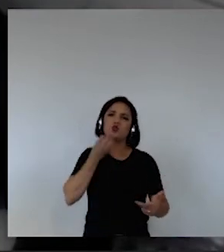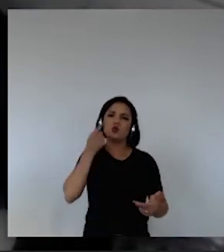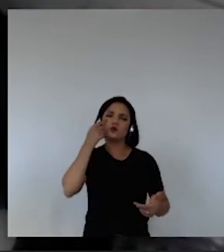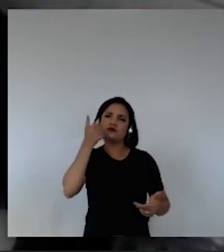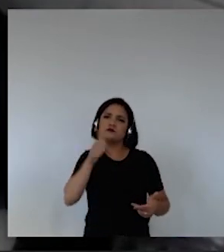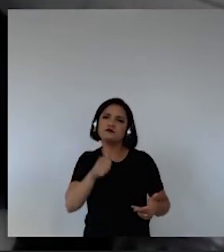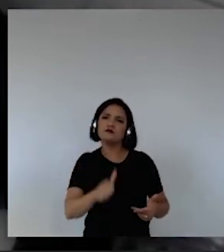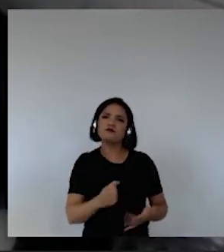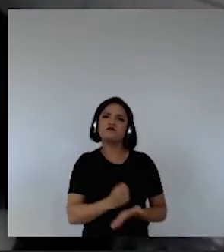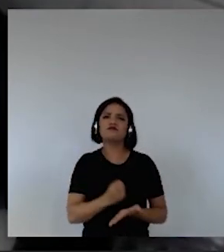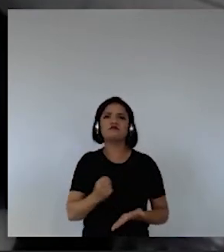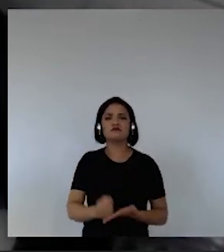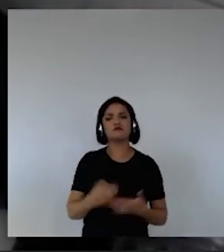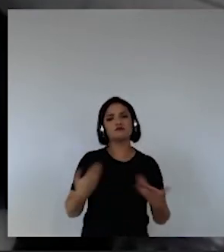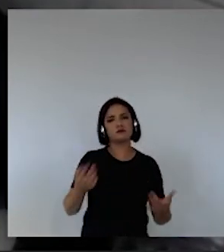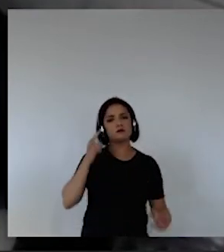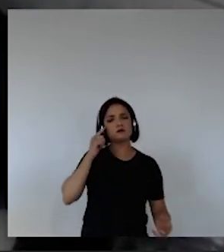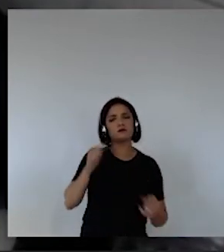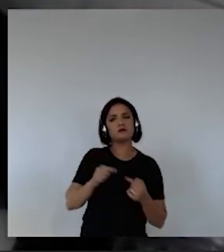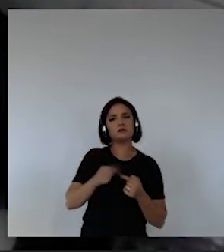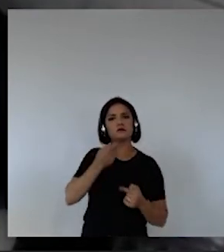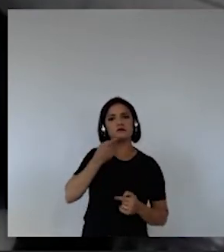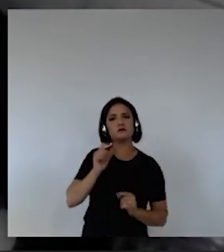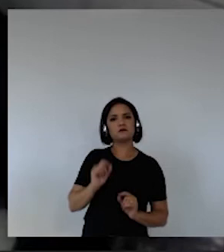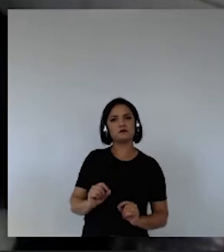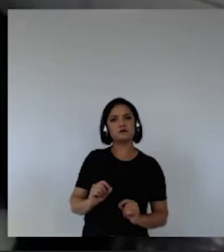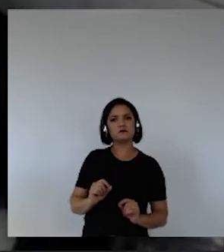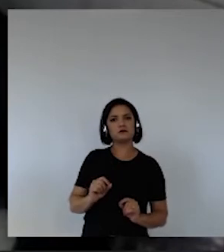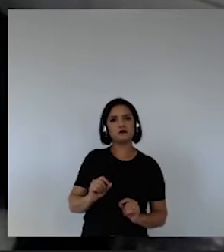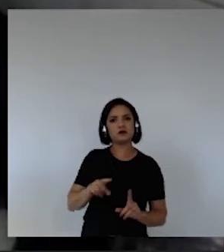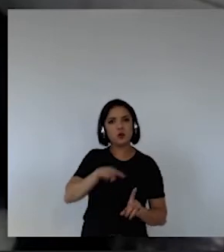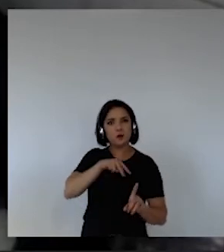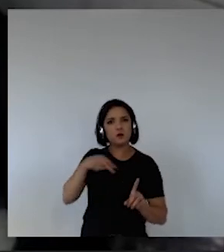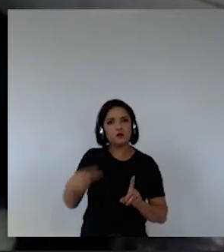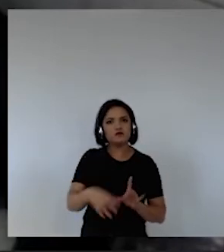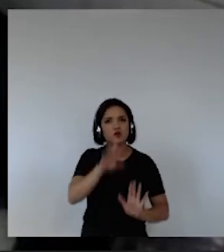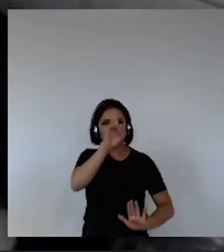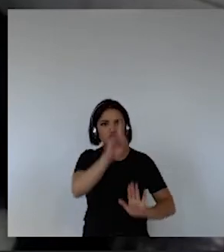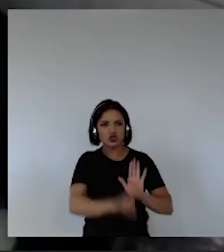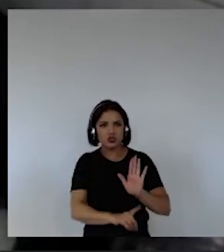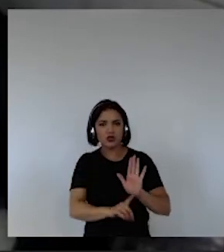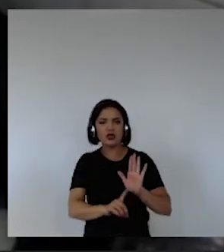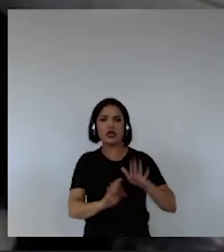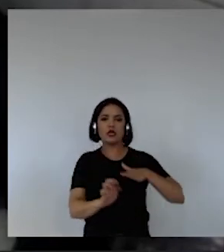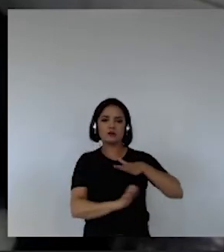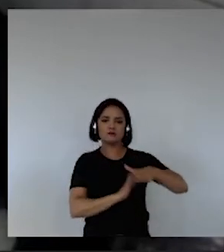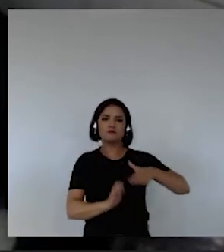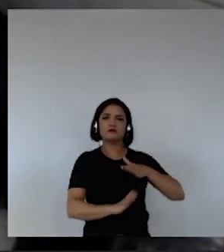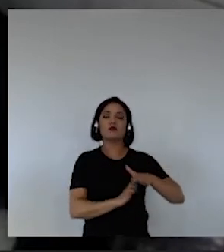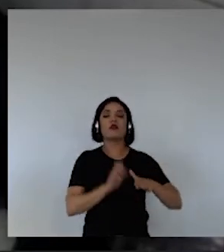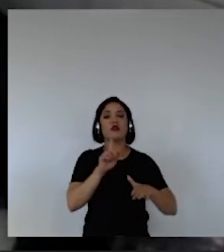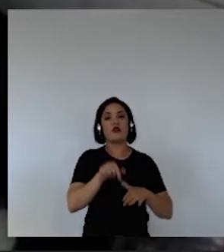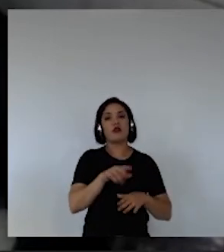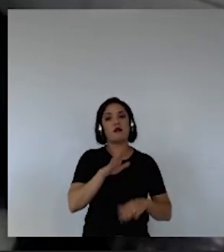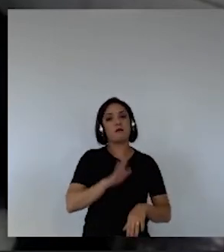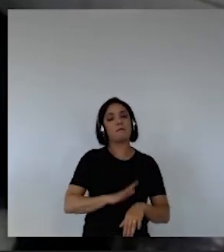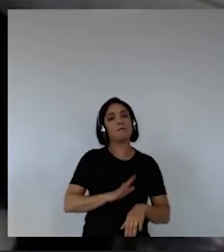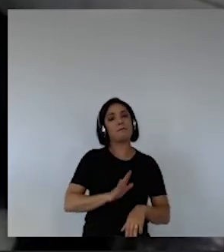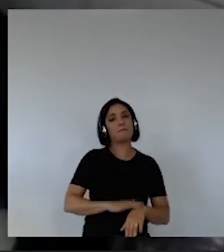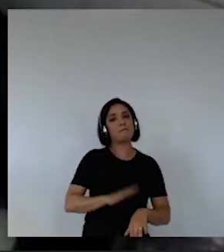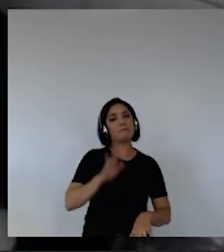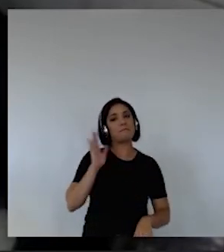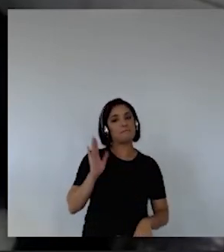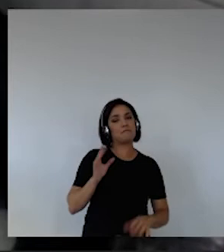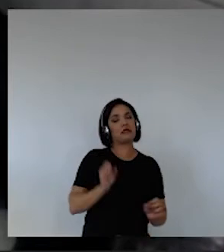desses contratos, eu corroboro e dizendo aqui, sob o ponto de vista de direito empresarial, isso será mais latente